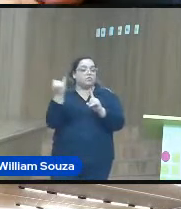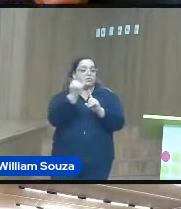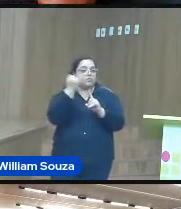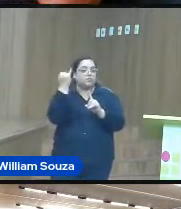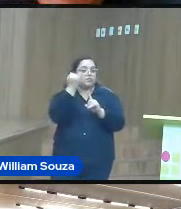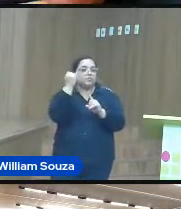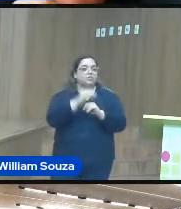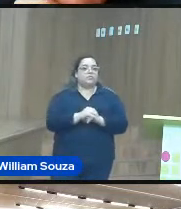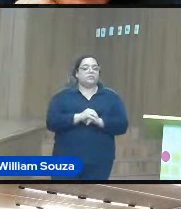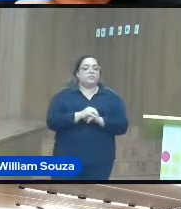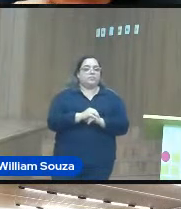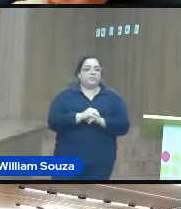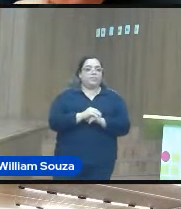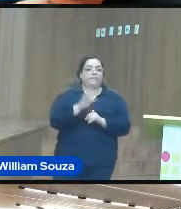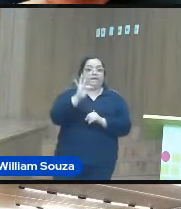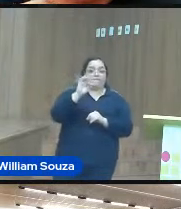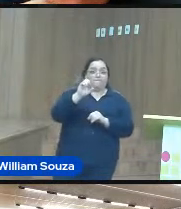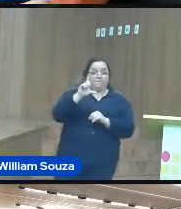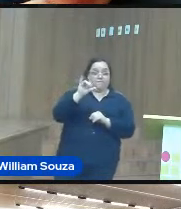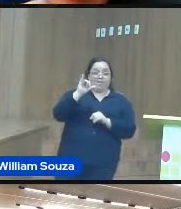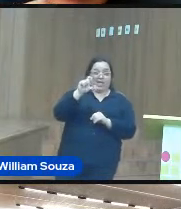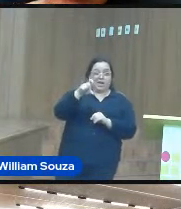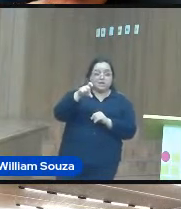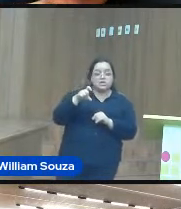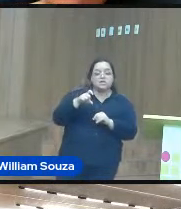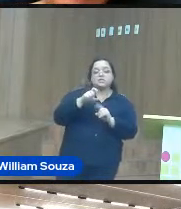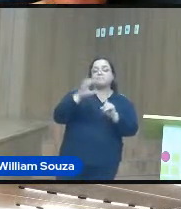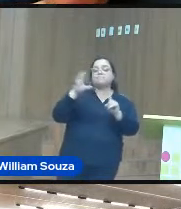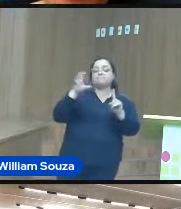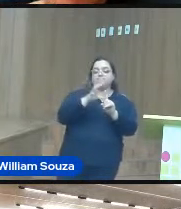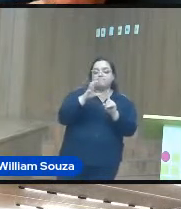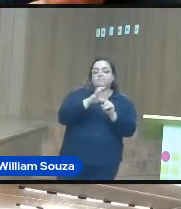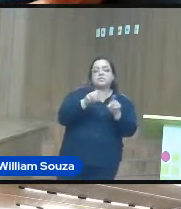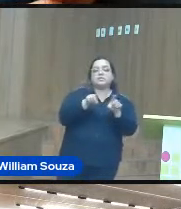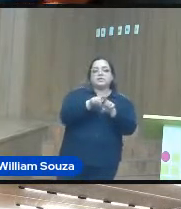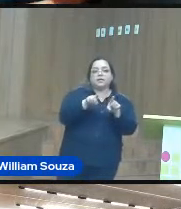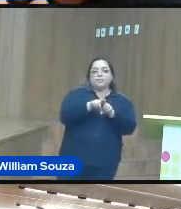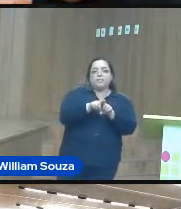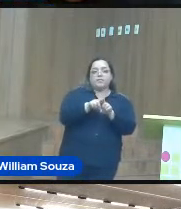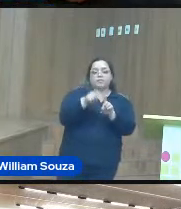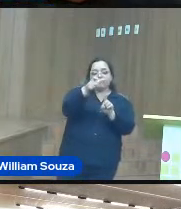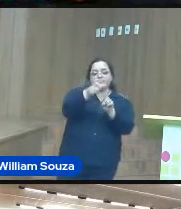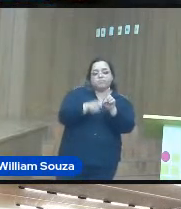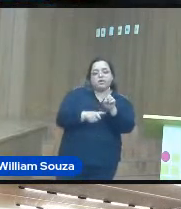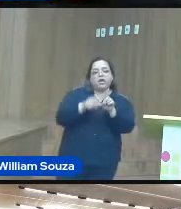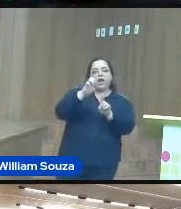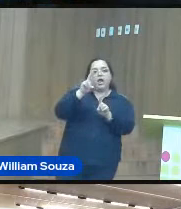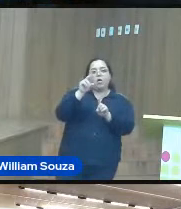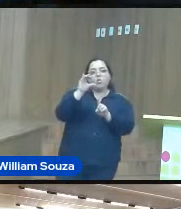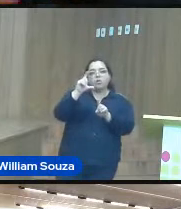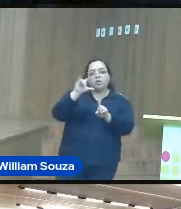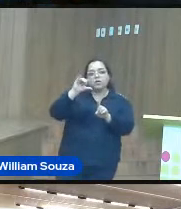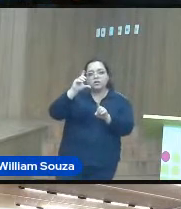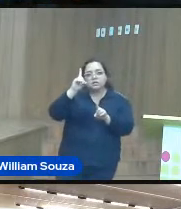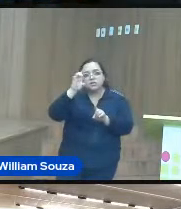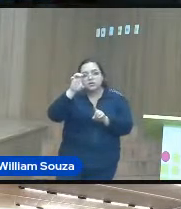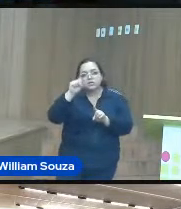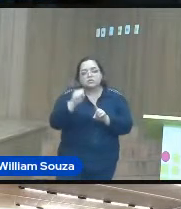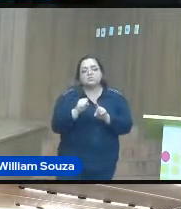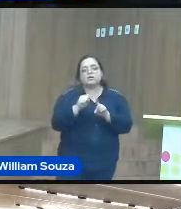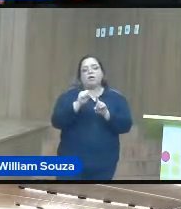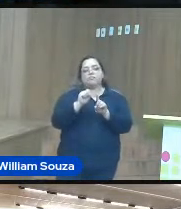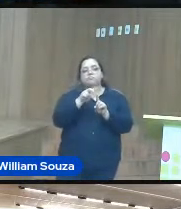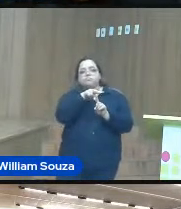uma grande influência para o Euclides Roxo. Então, aquela visão, essa matemática